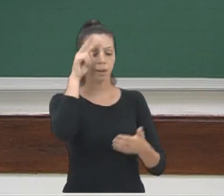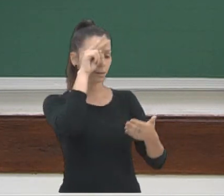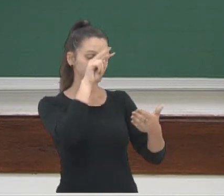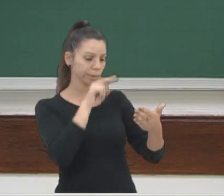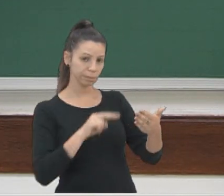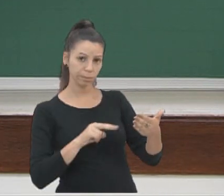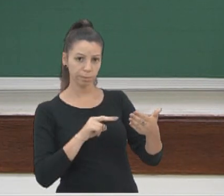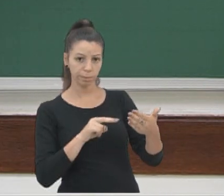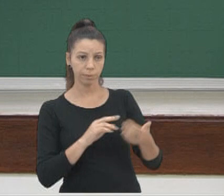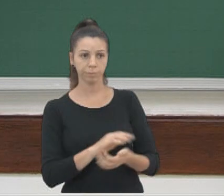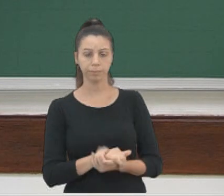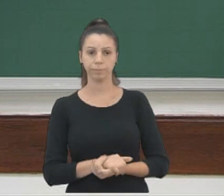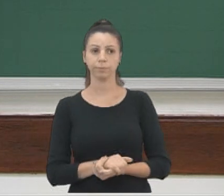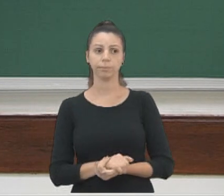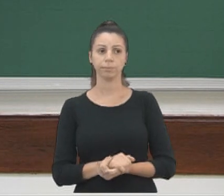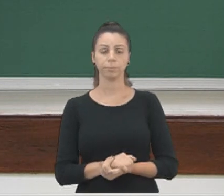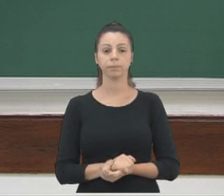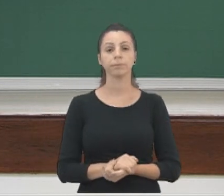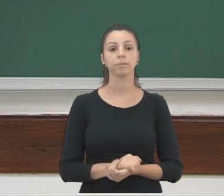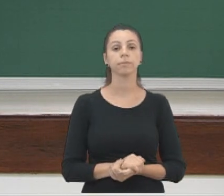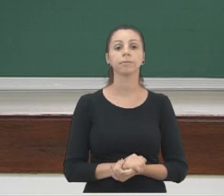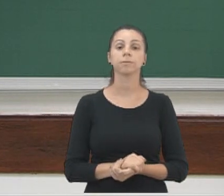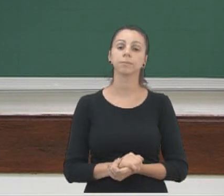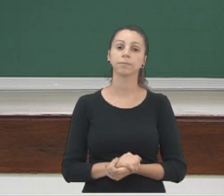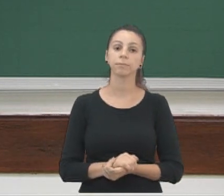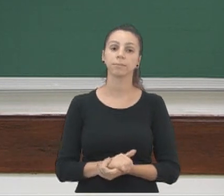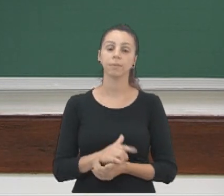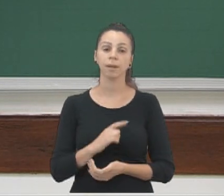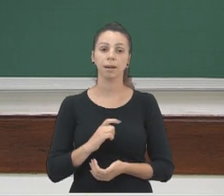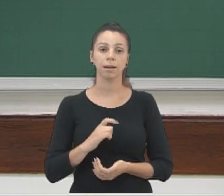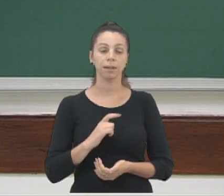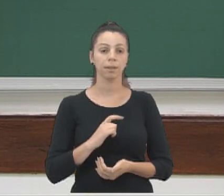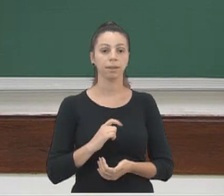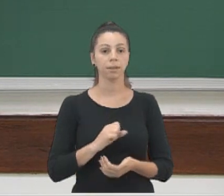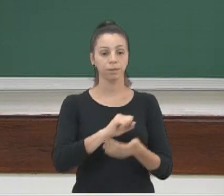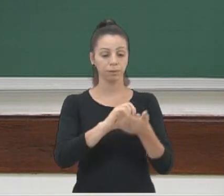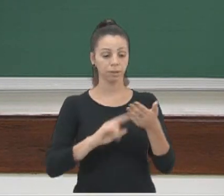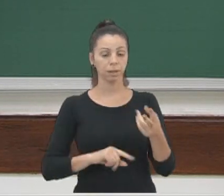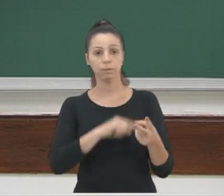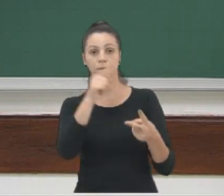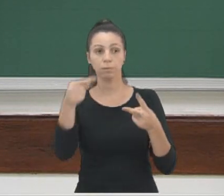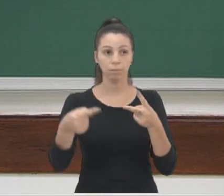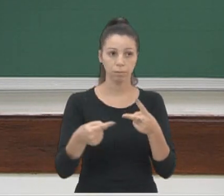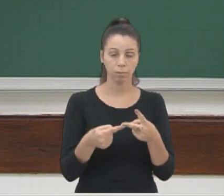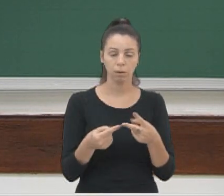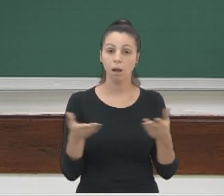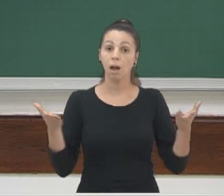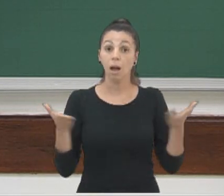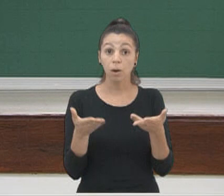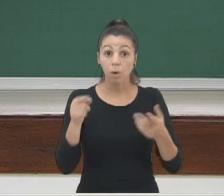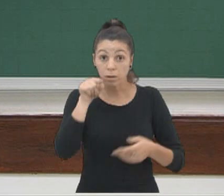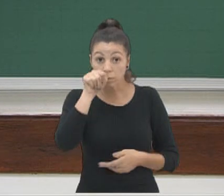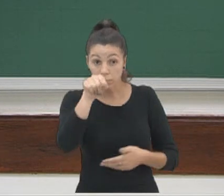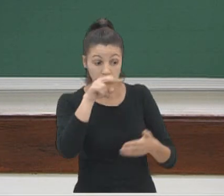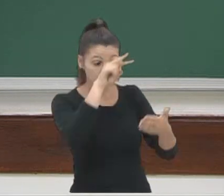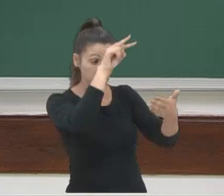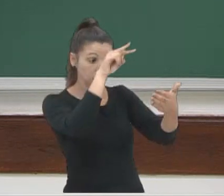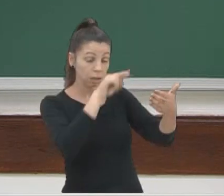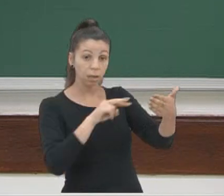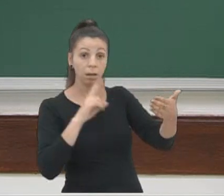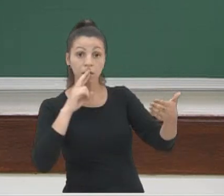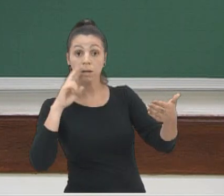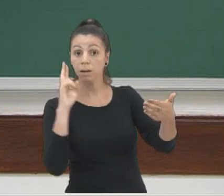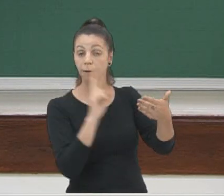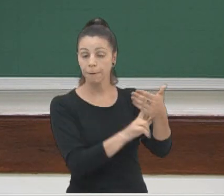de fazer, certo? No exercício 2, vamos pensar um pouquinho. Agora que você leu o conto,